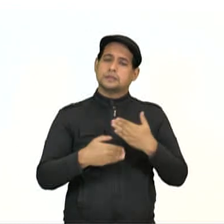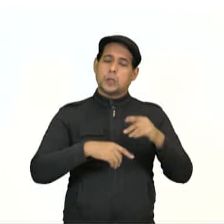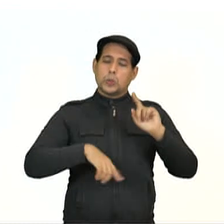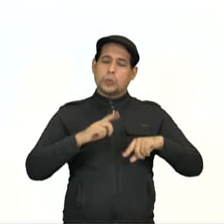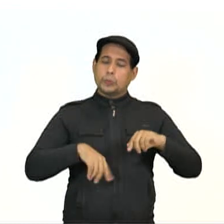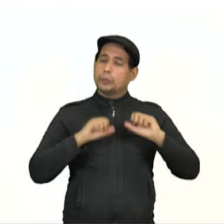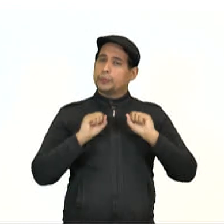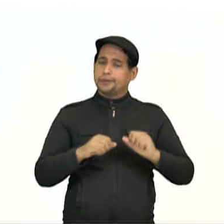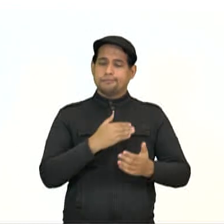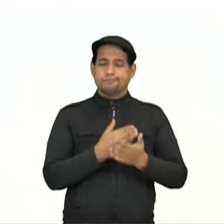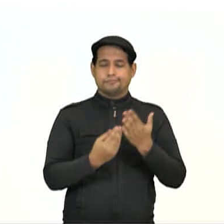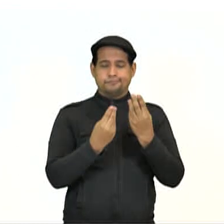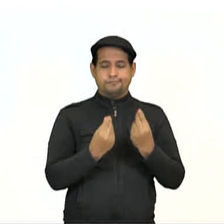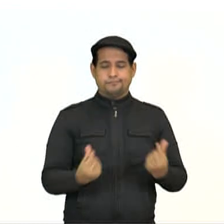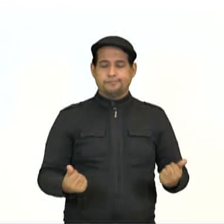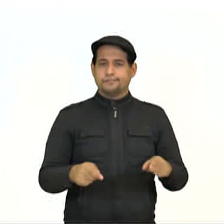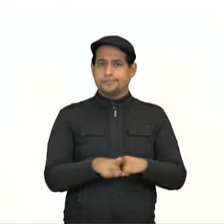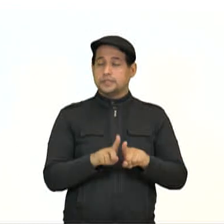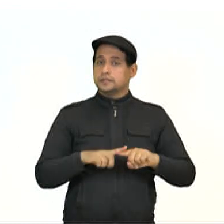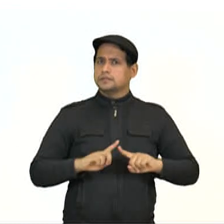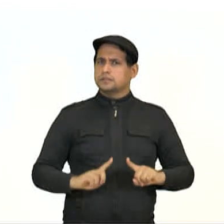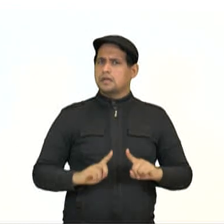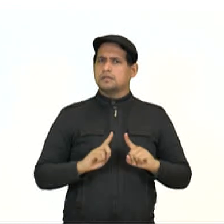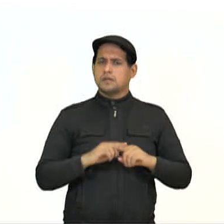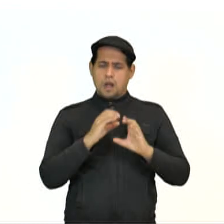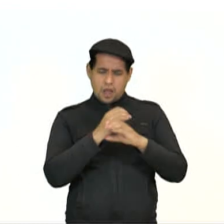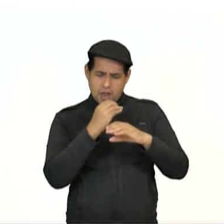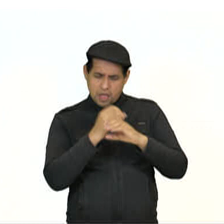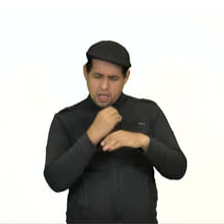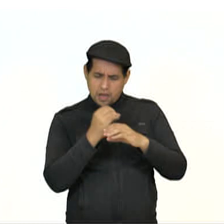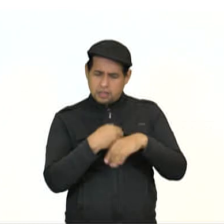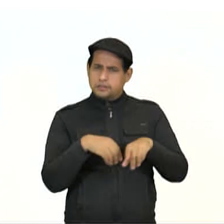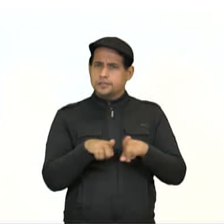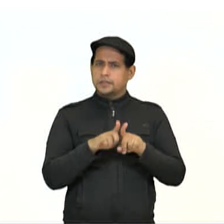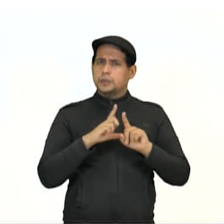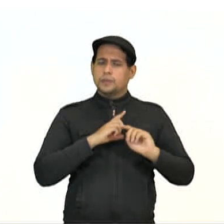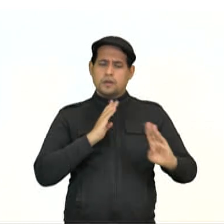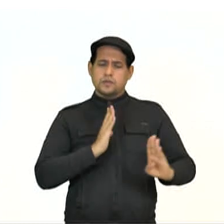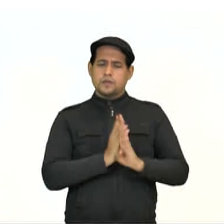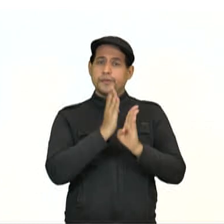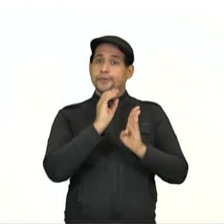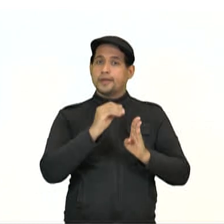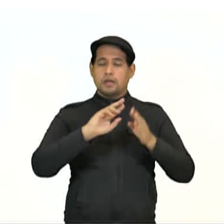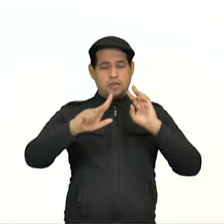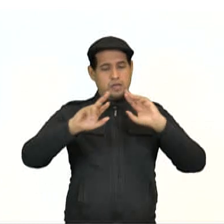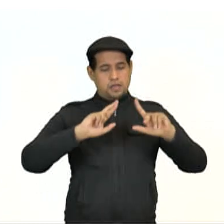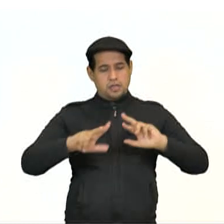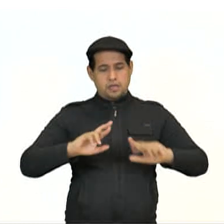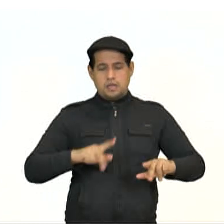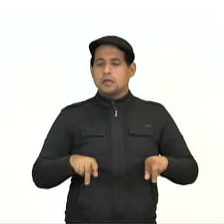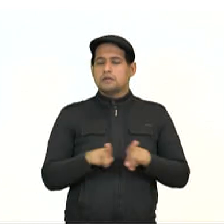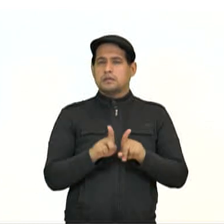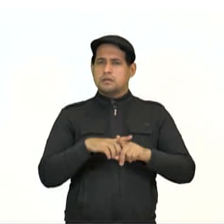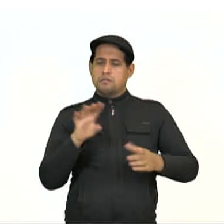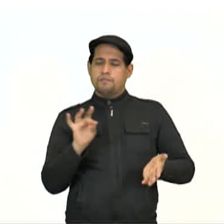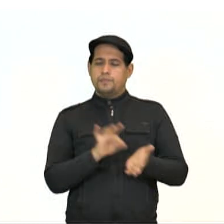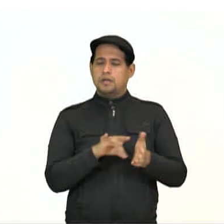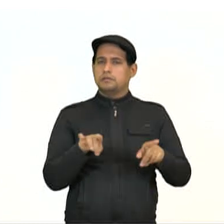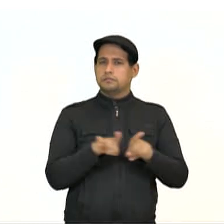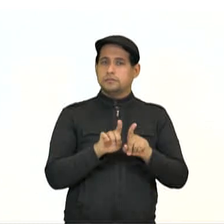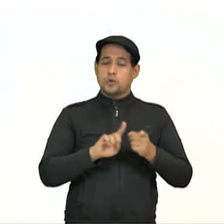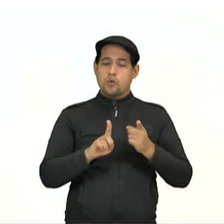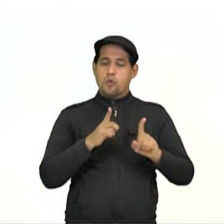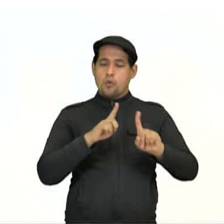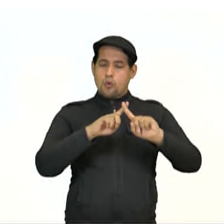produtos podem perder o efeito. E os laboratórios dos fabricantes devem descobrir outros componentes mais eficazes contra